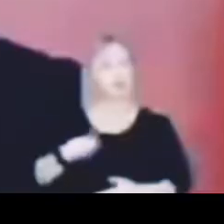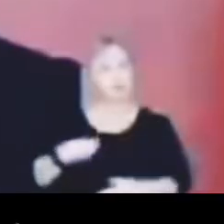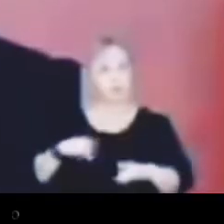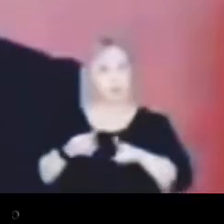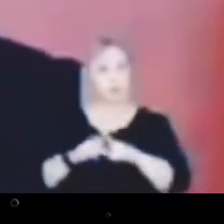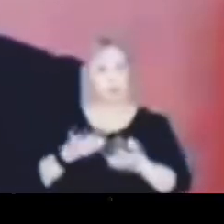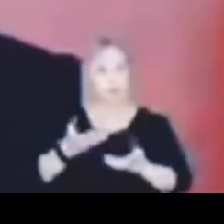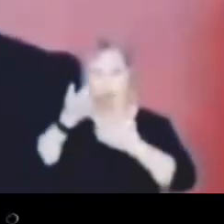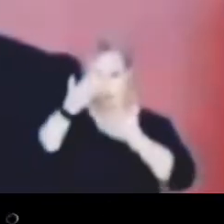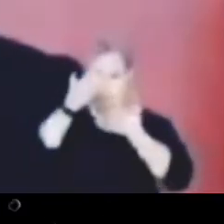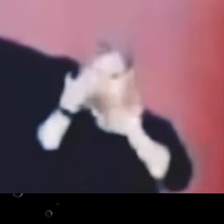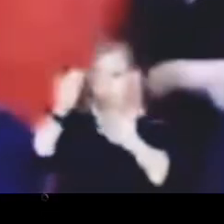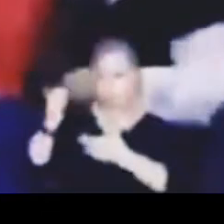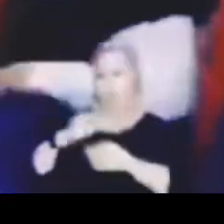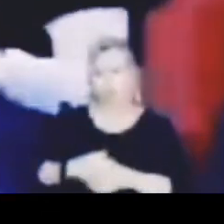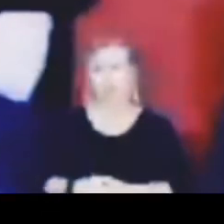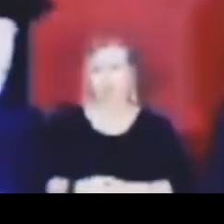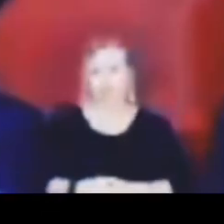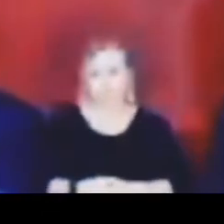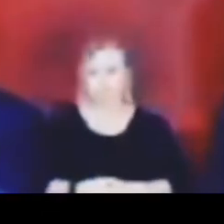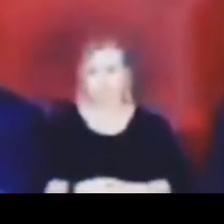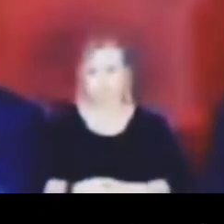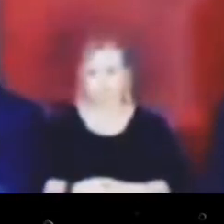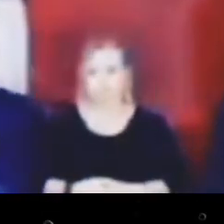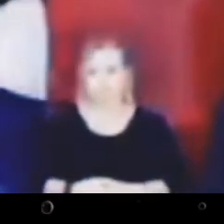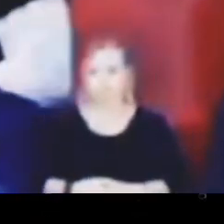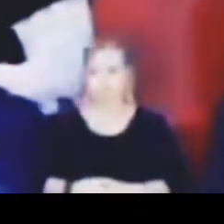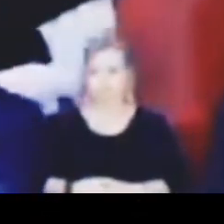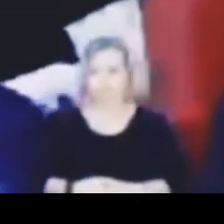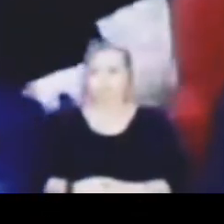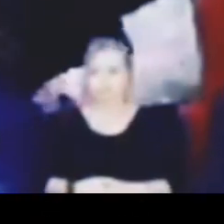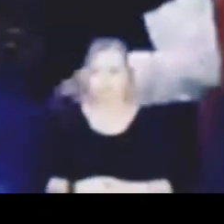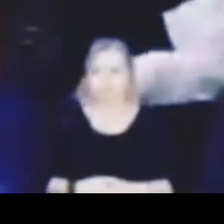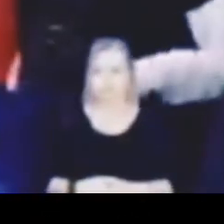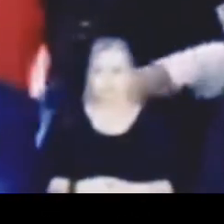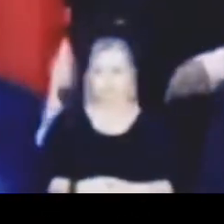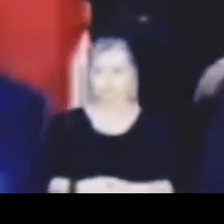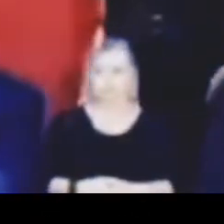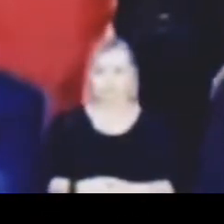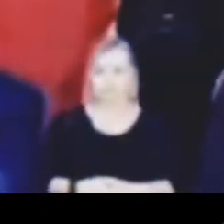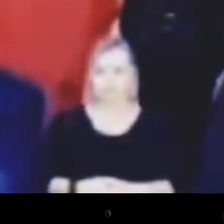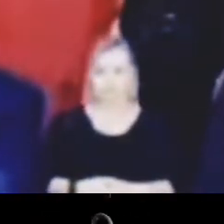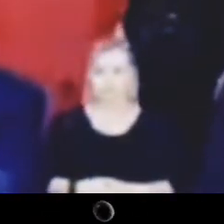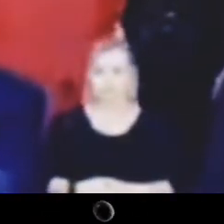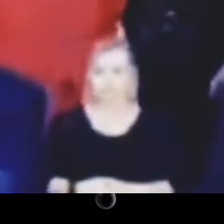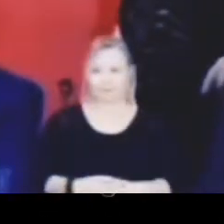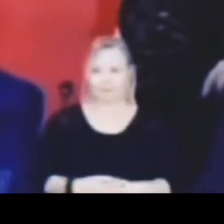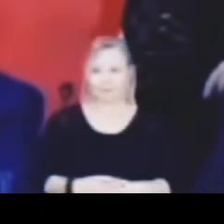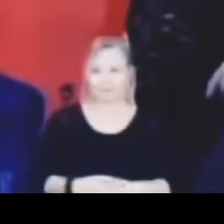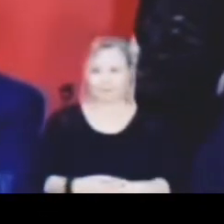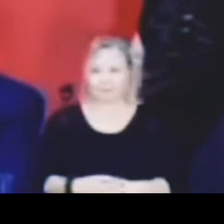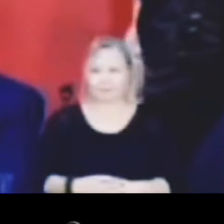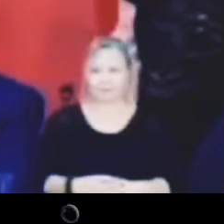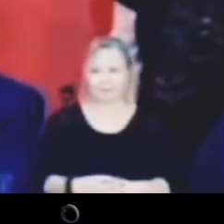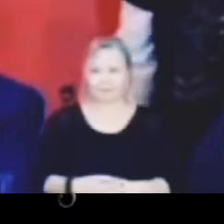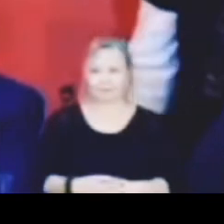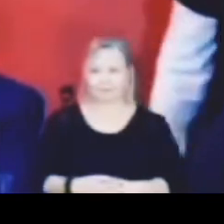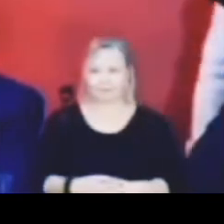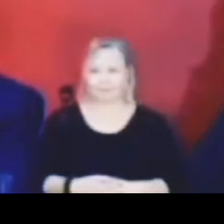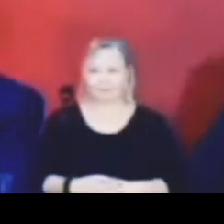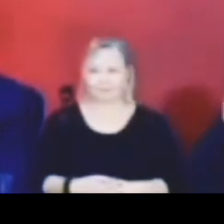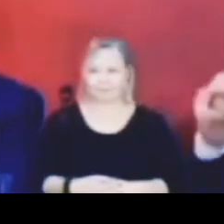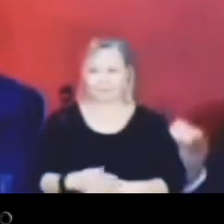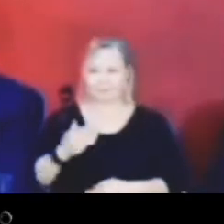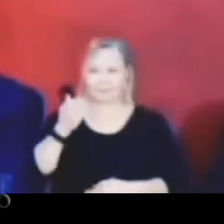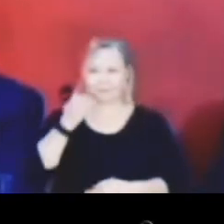todos, queria ser, a proposta que não foi considerada.